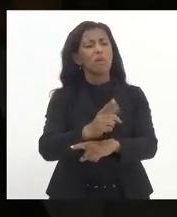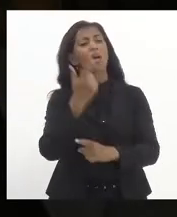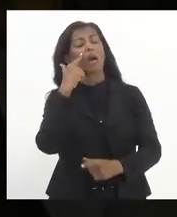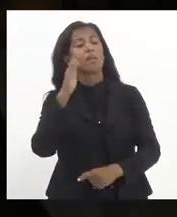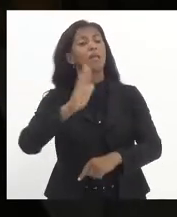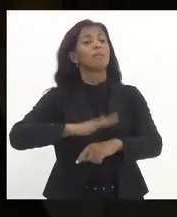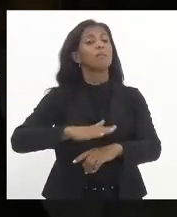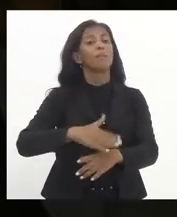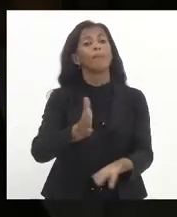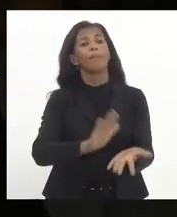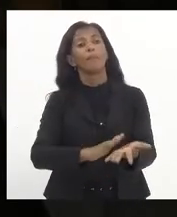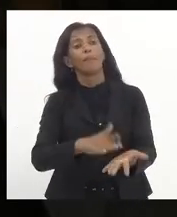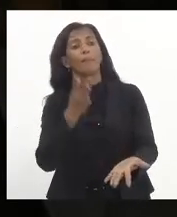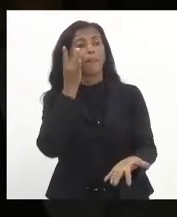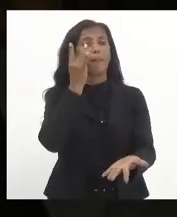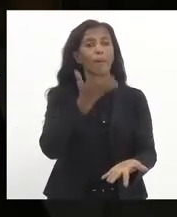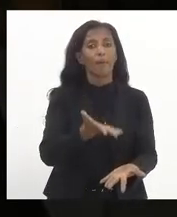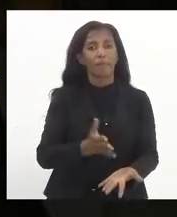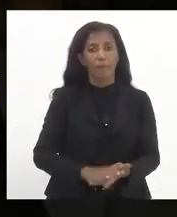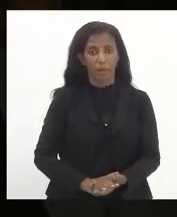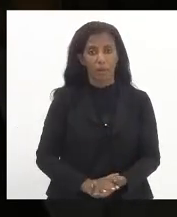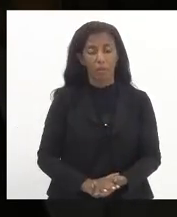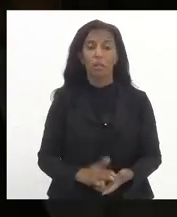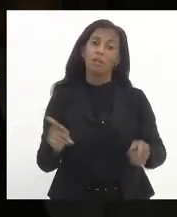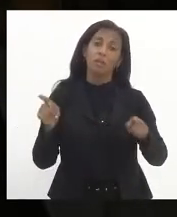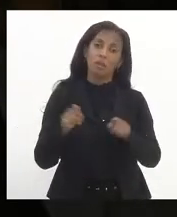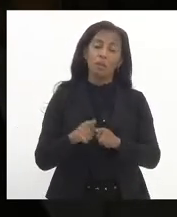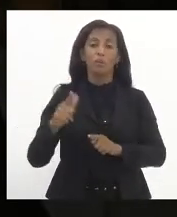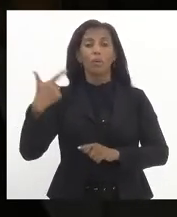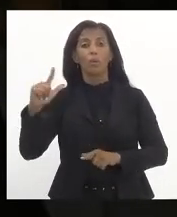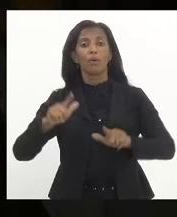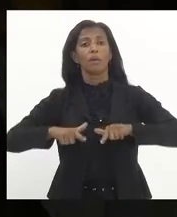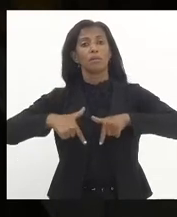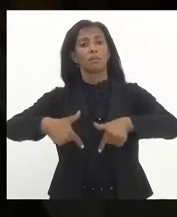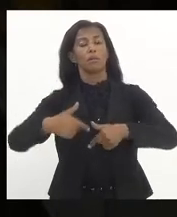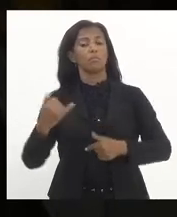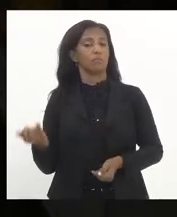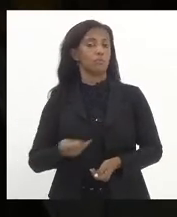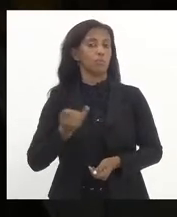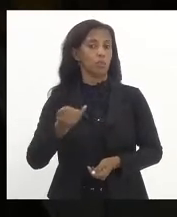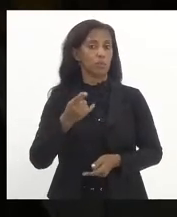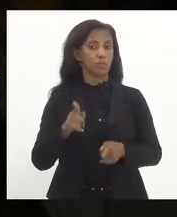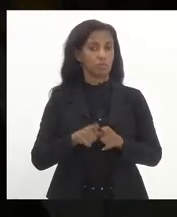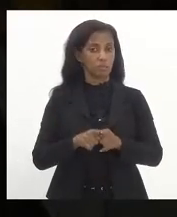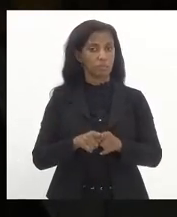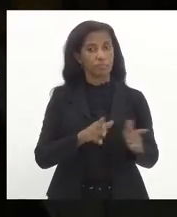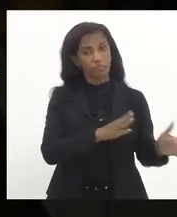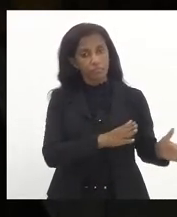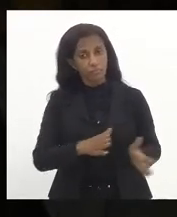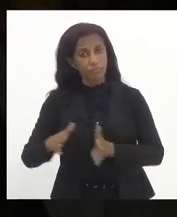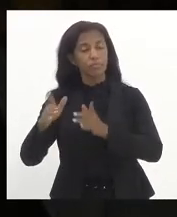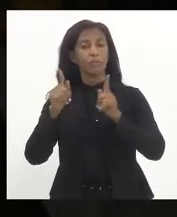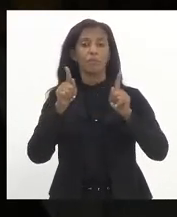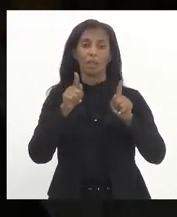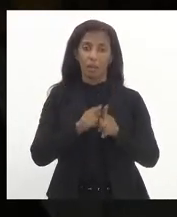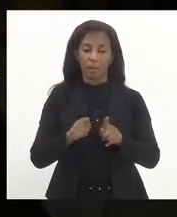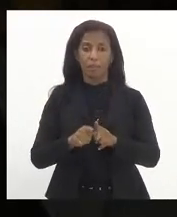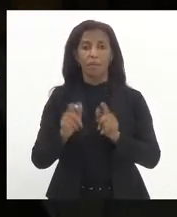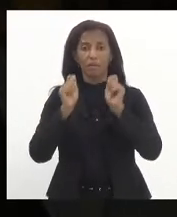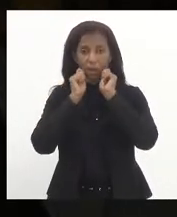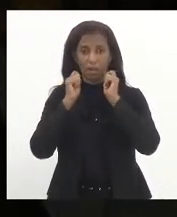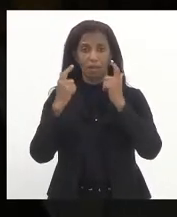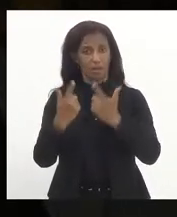público, salvo engano. Então, assim, outra ação importante, decorrente do protagonismo da